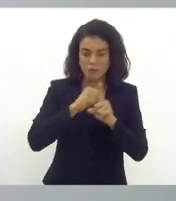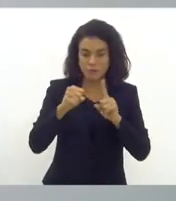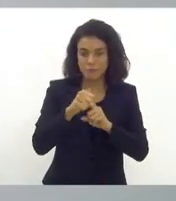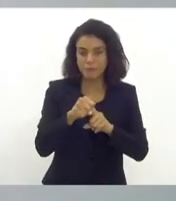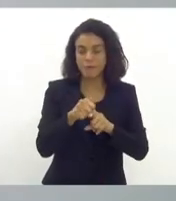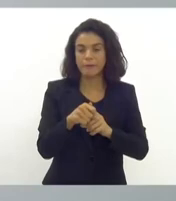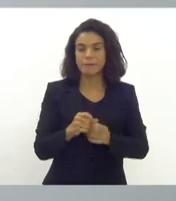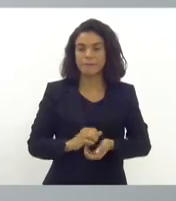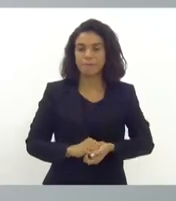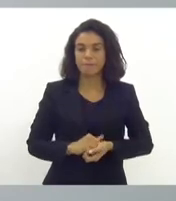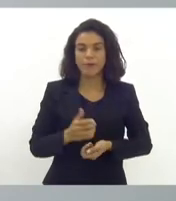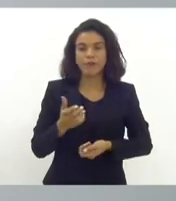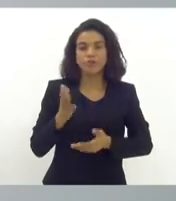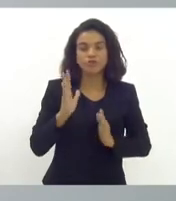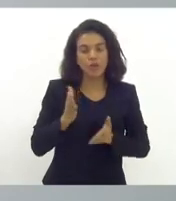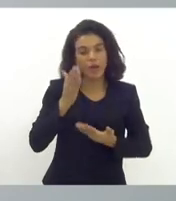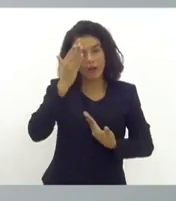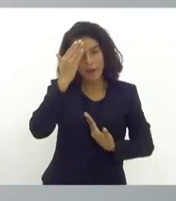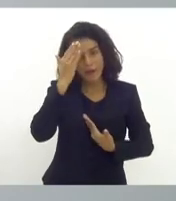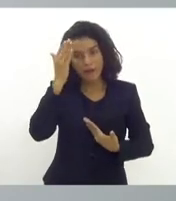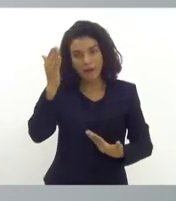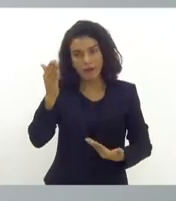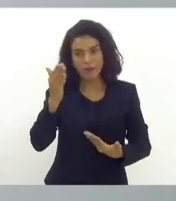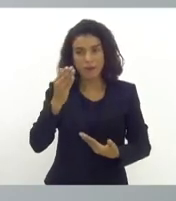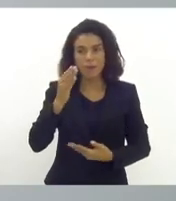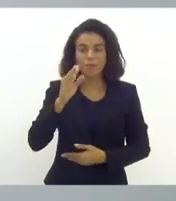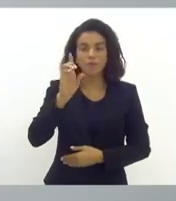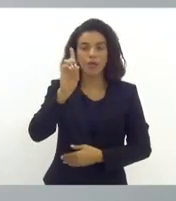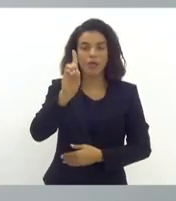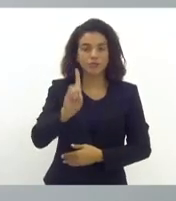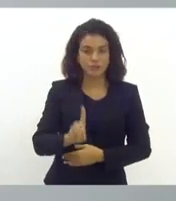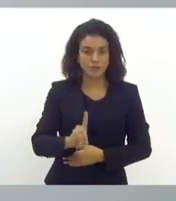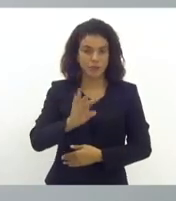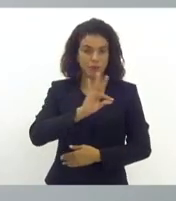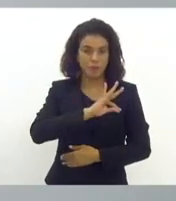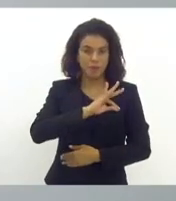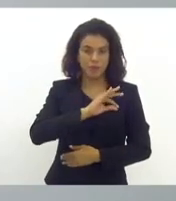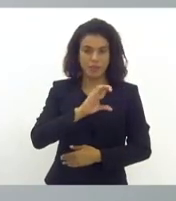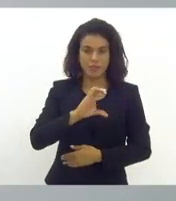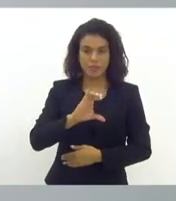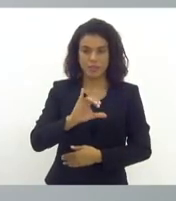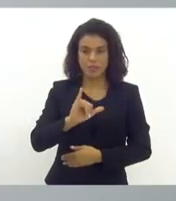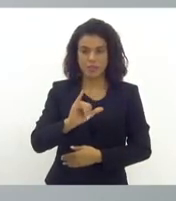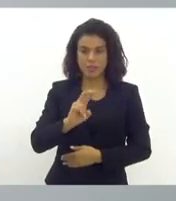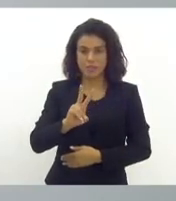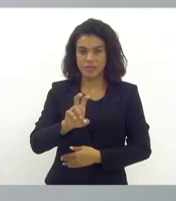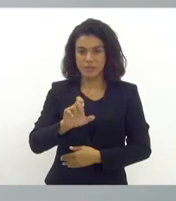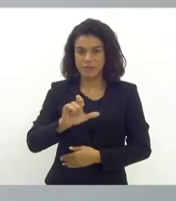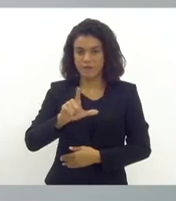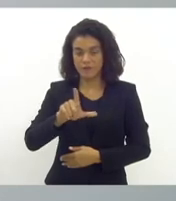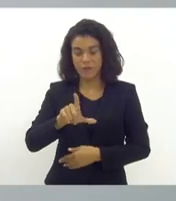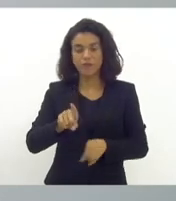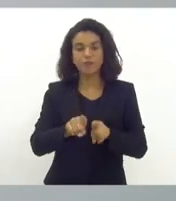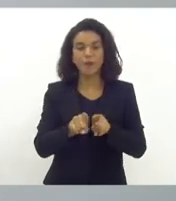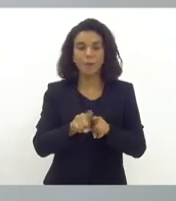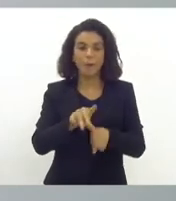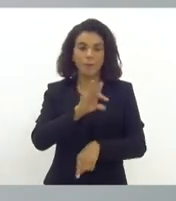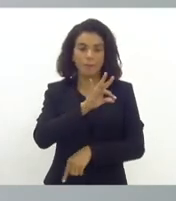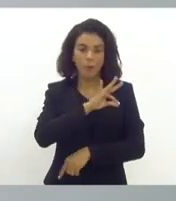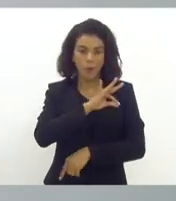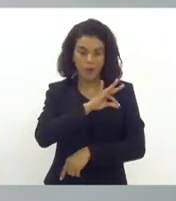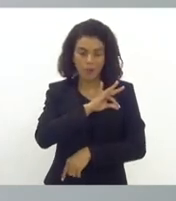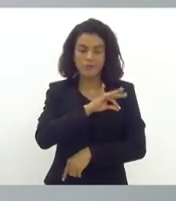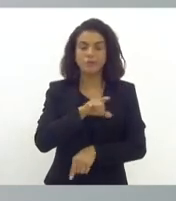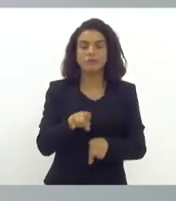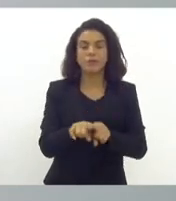temos já e eu quero agradecer muito aí a direção não só da Polícia Civil mas da OAB e do Rio Tur